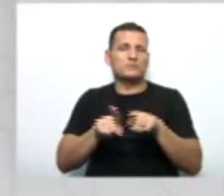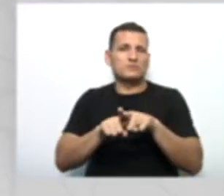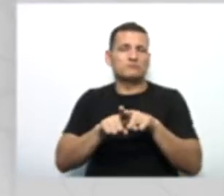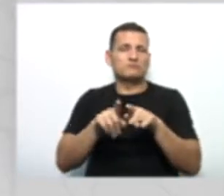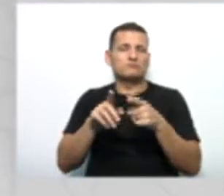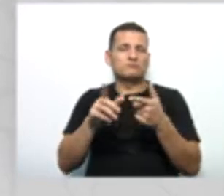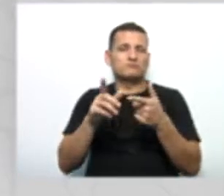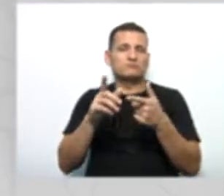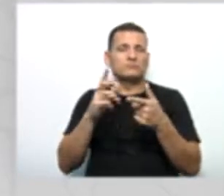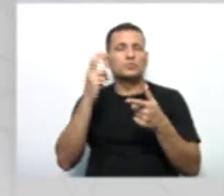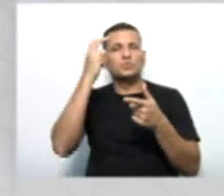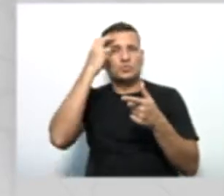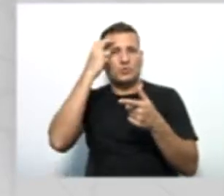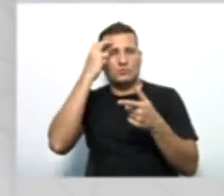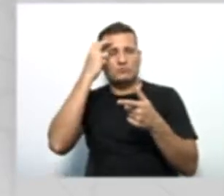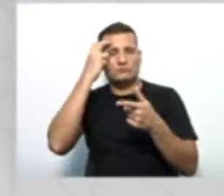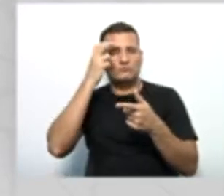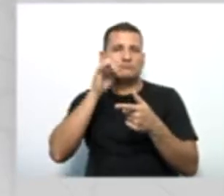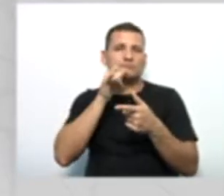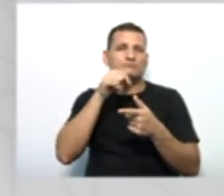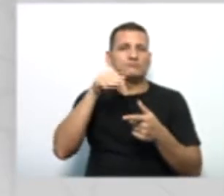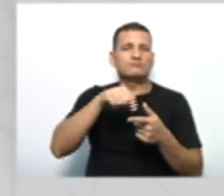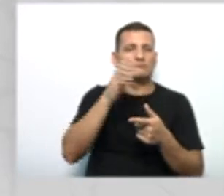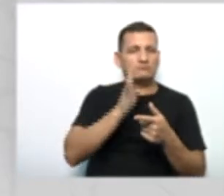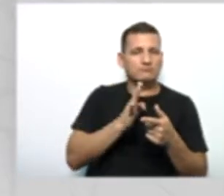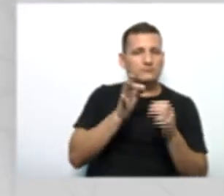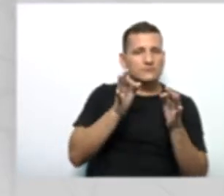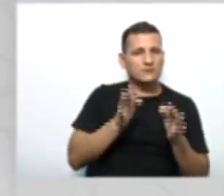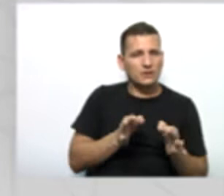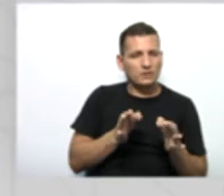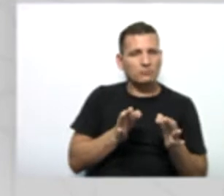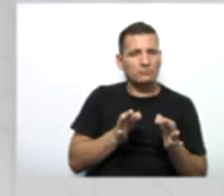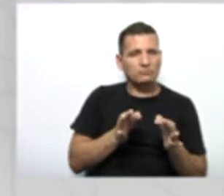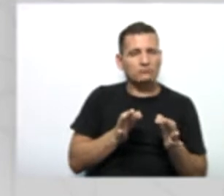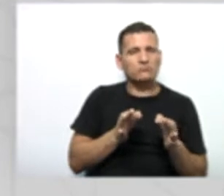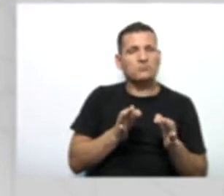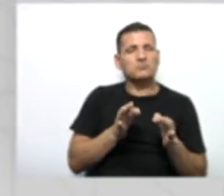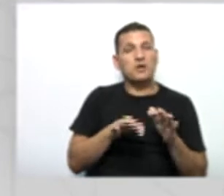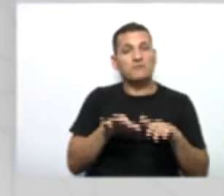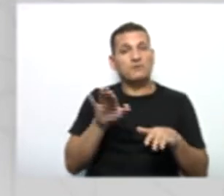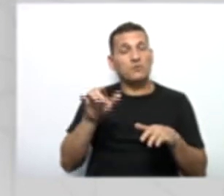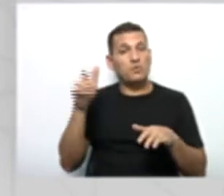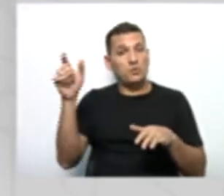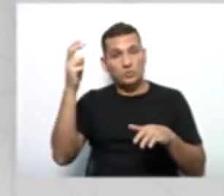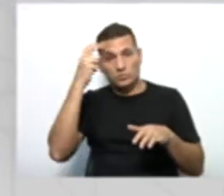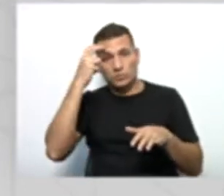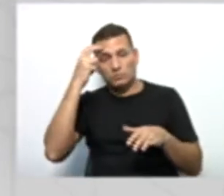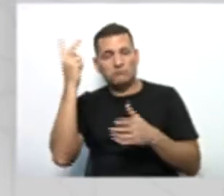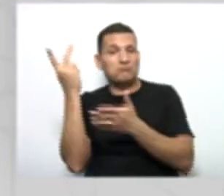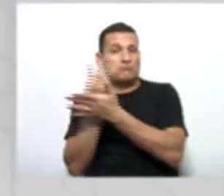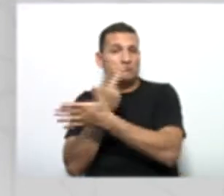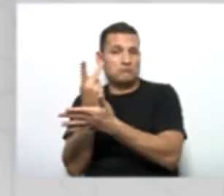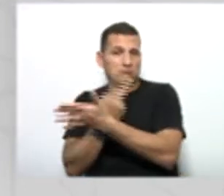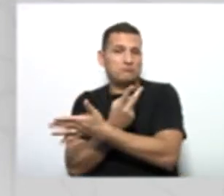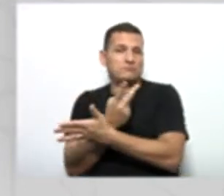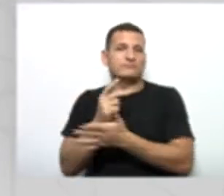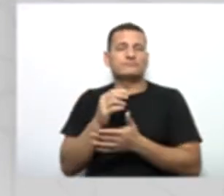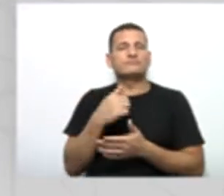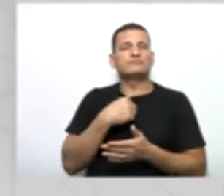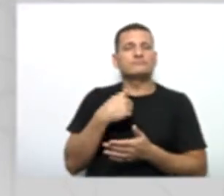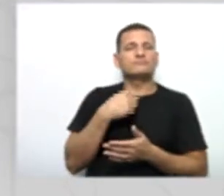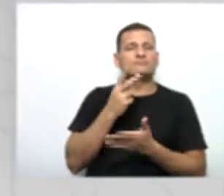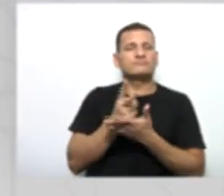certo e errado aqui para a nossa cultura brasileira, em outras culturas, pode ser considerado o crime. Eu brinco quando eu trabalho esse